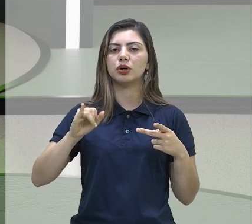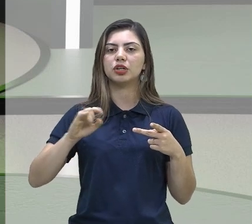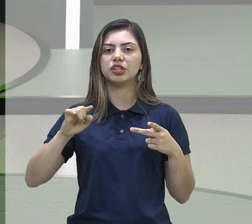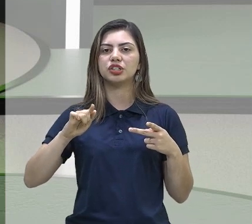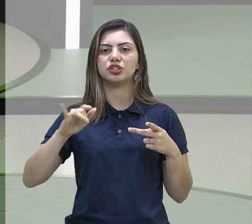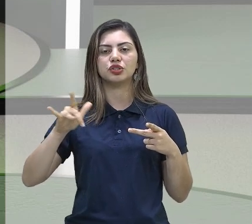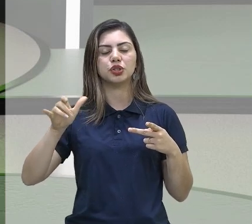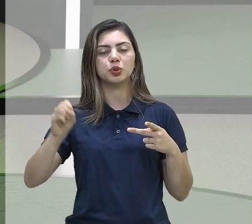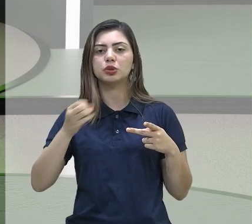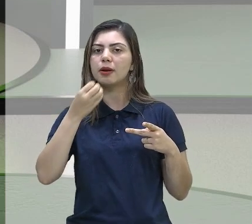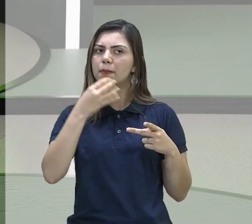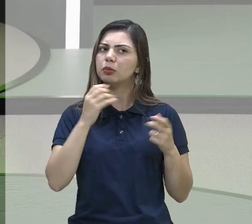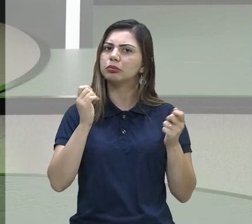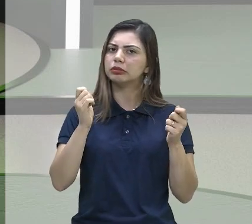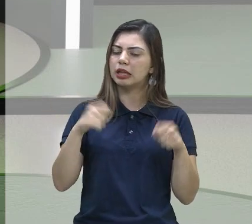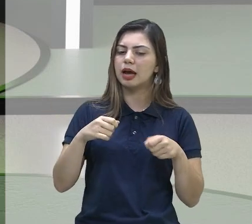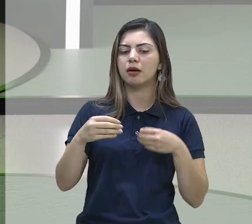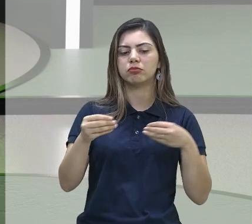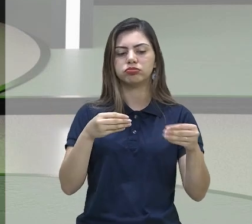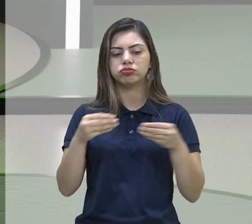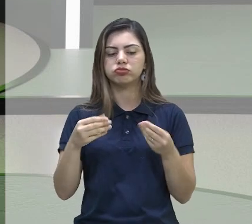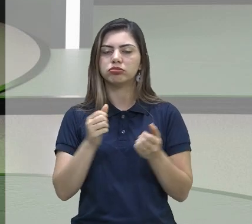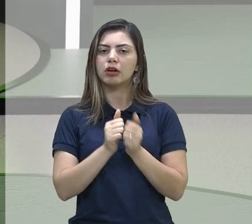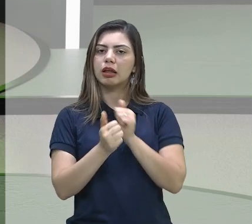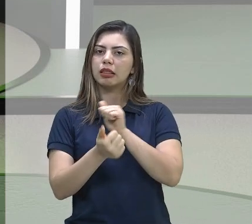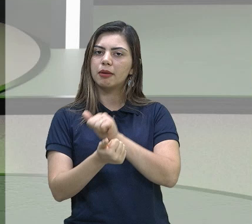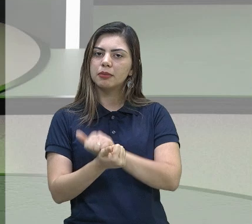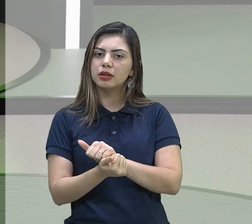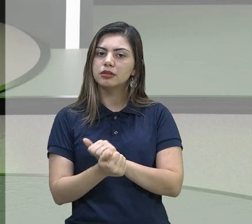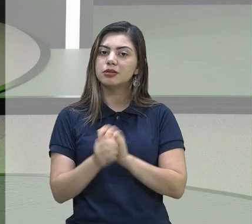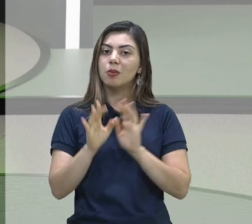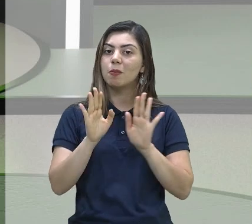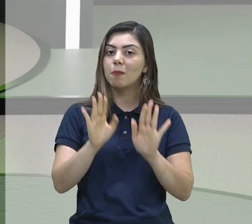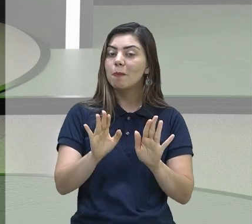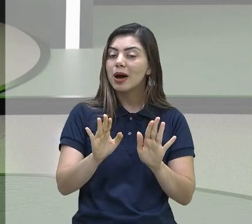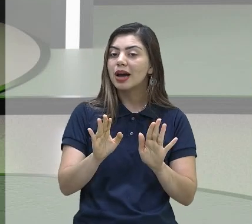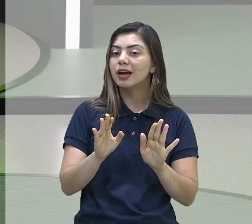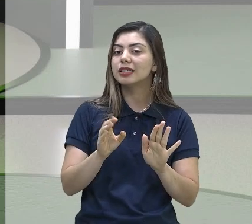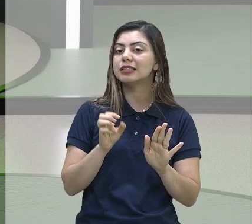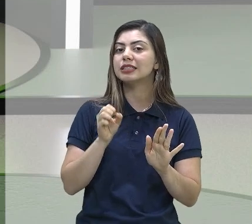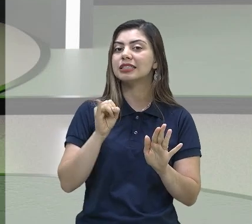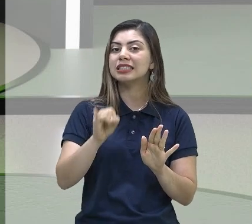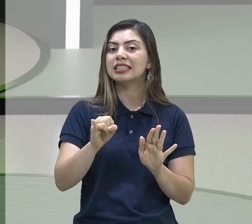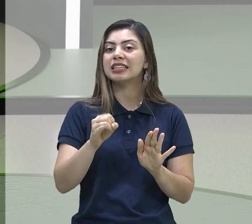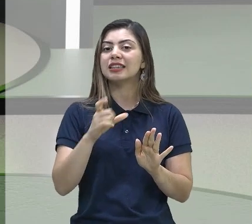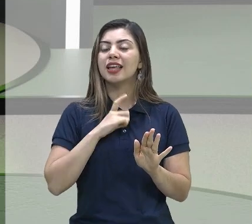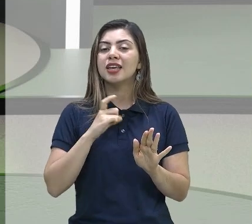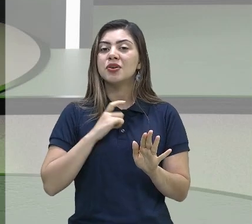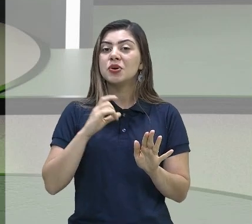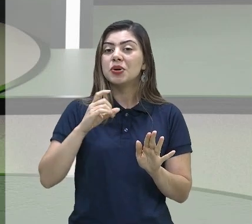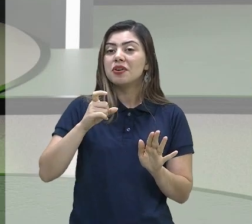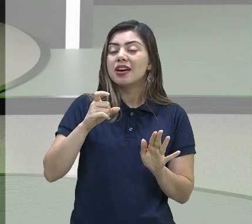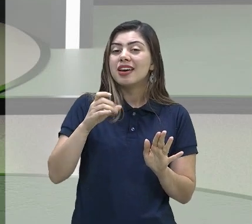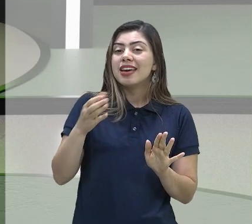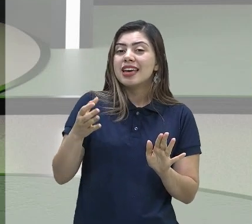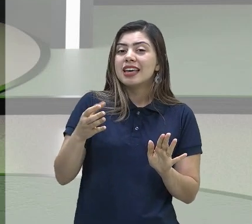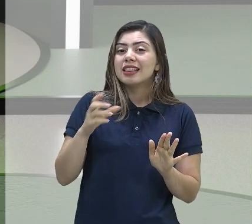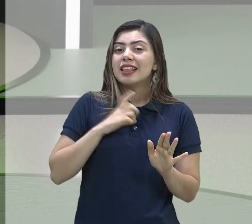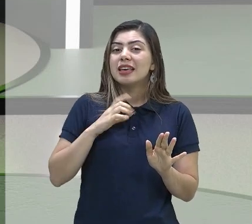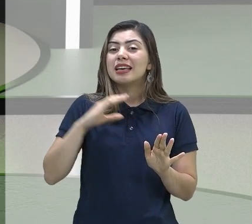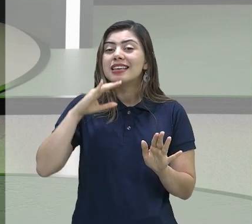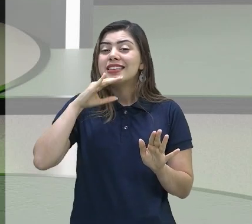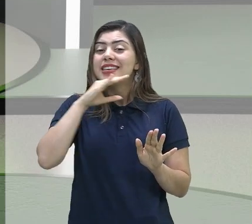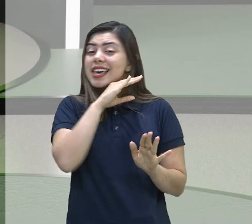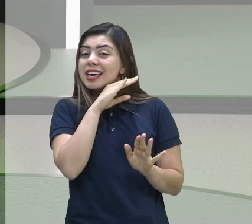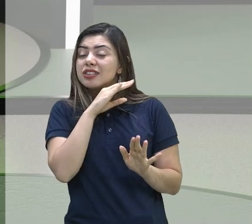são maleáveis, também são moldáveis. Agora, quando aquecido a uma determinada temperatura, tá?